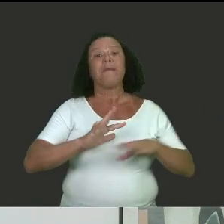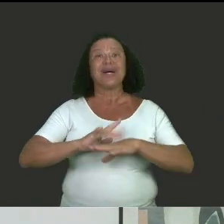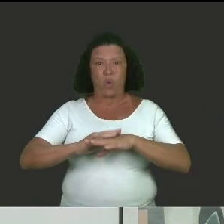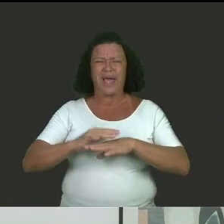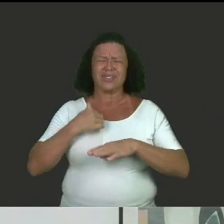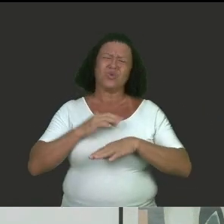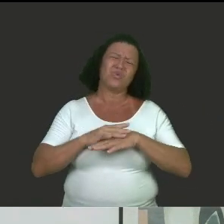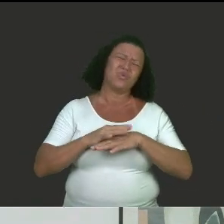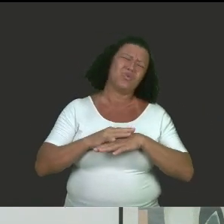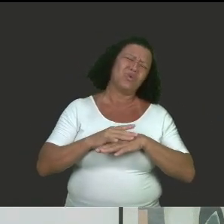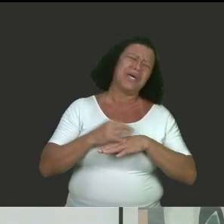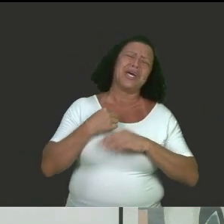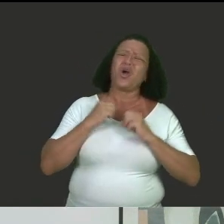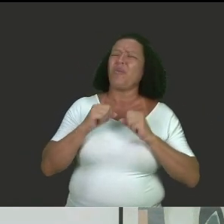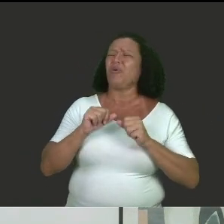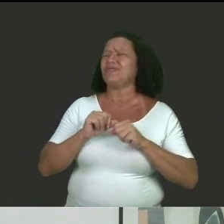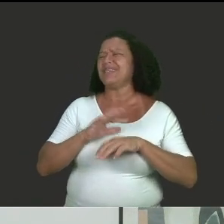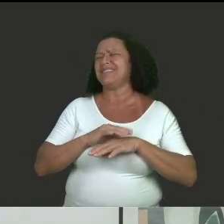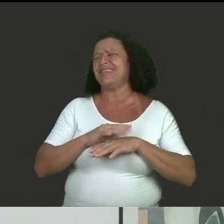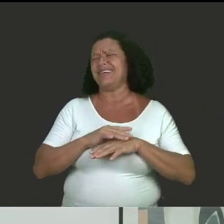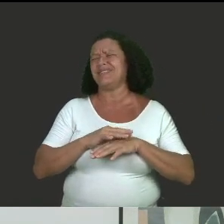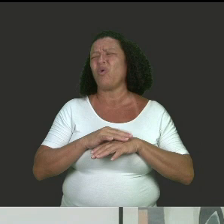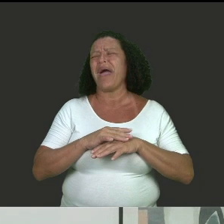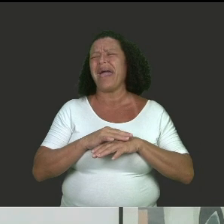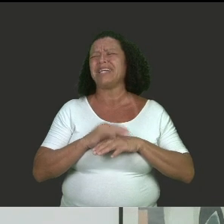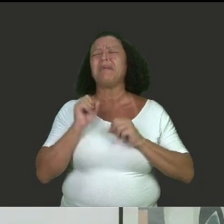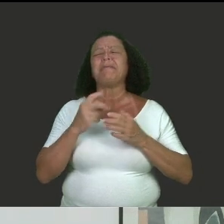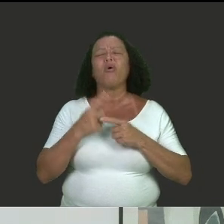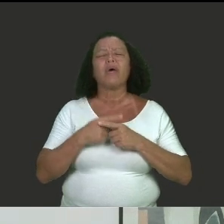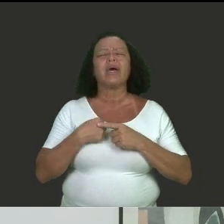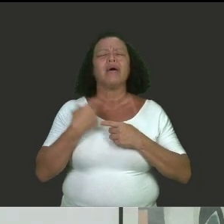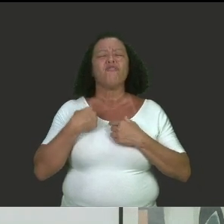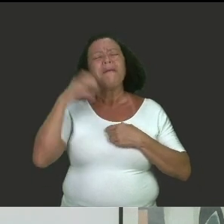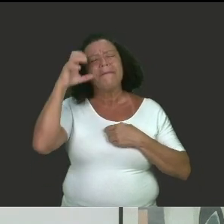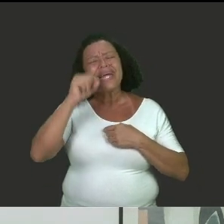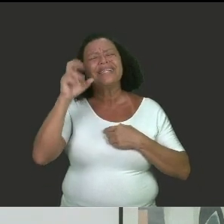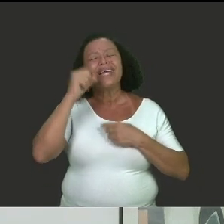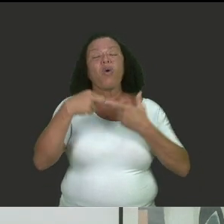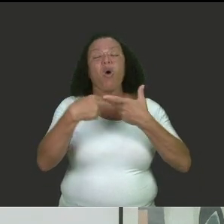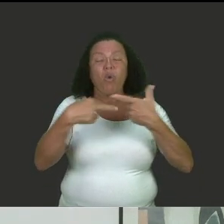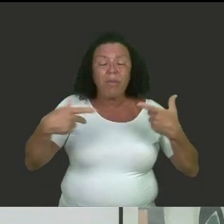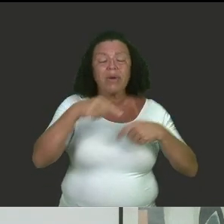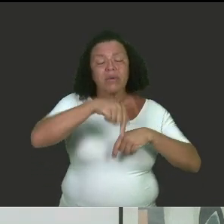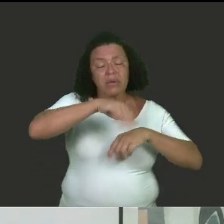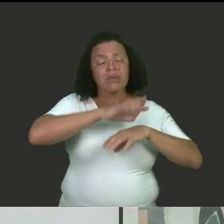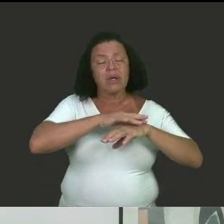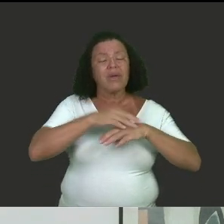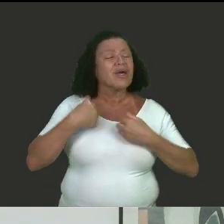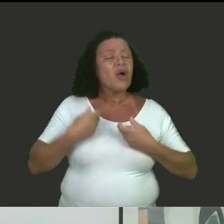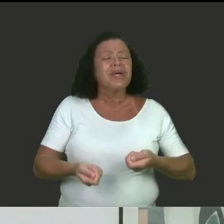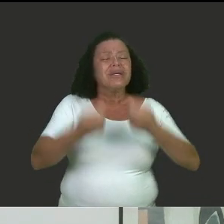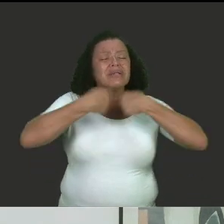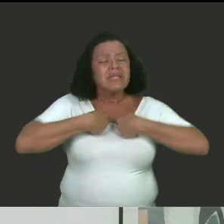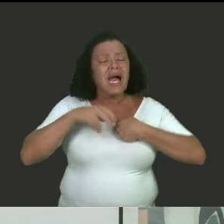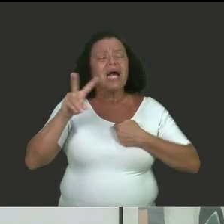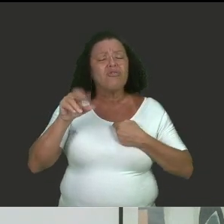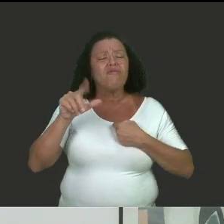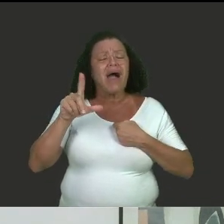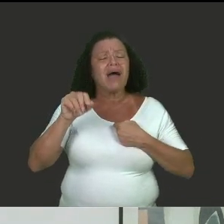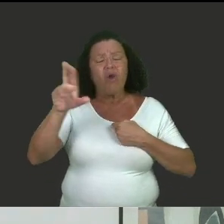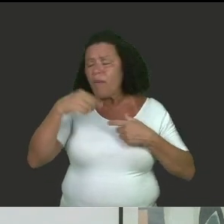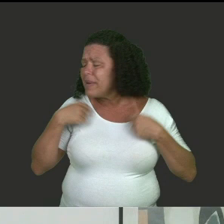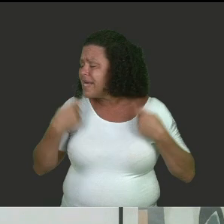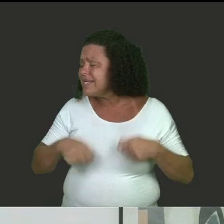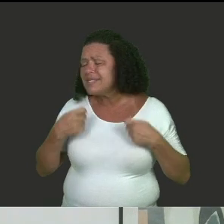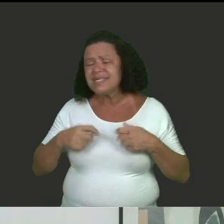será? O que eu posso tirar de proveito com isso tudo? O que eu estava deixando de valorizar, que de repente estou deixando